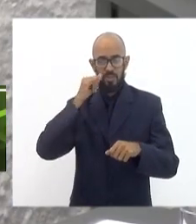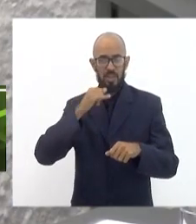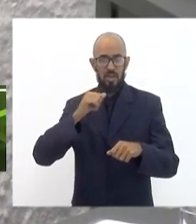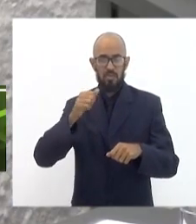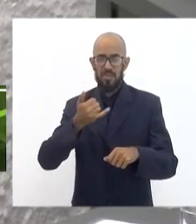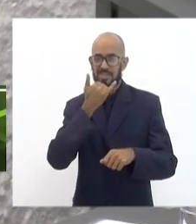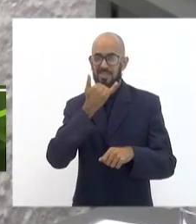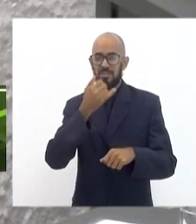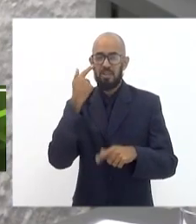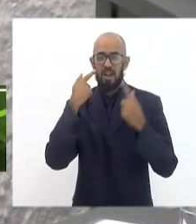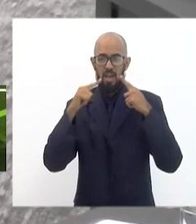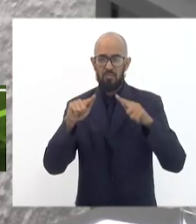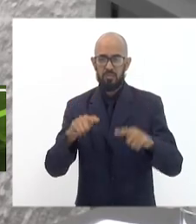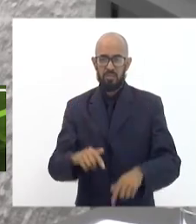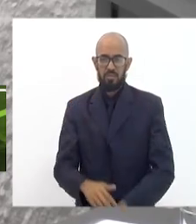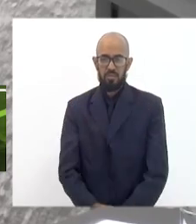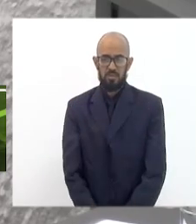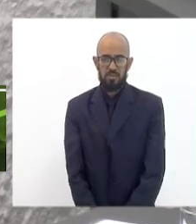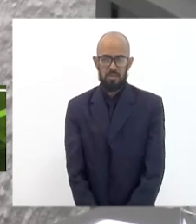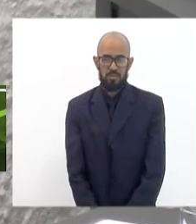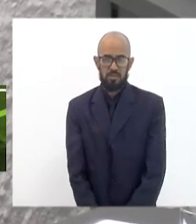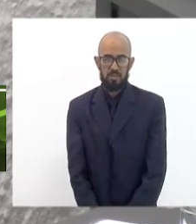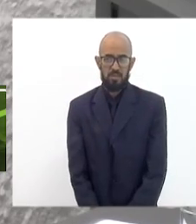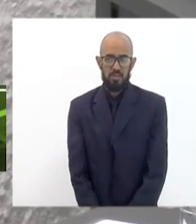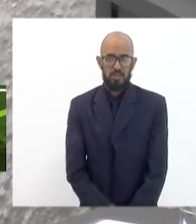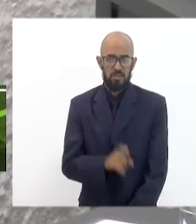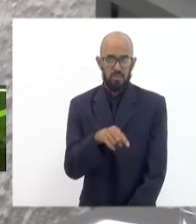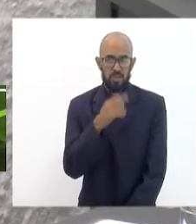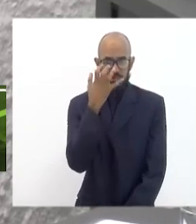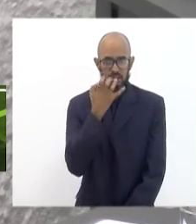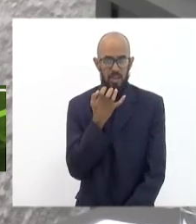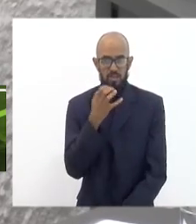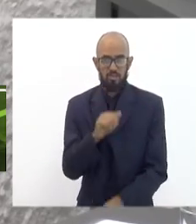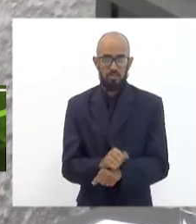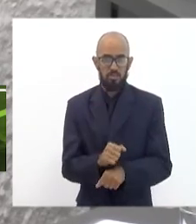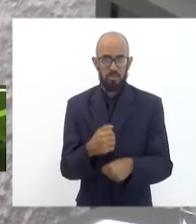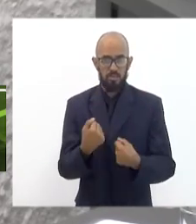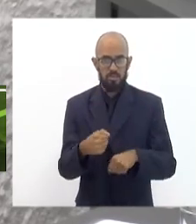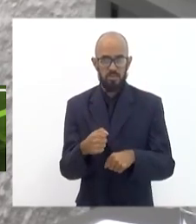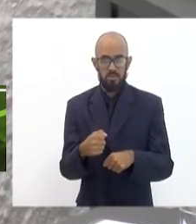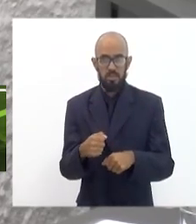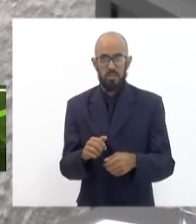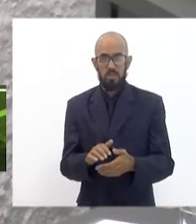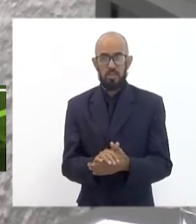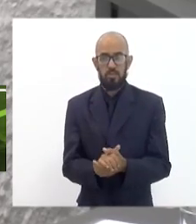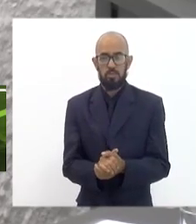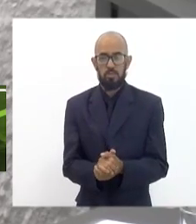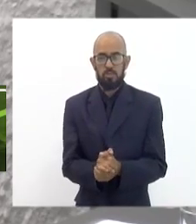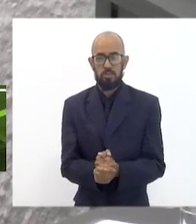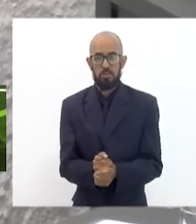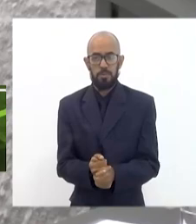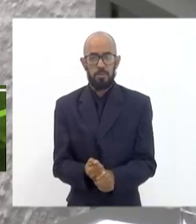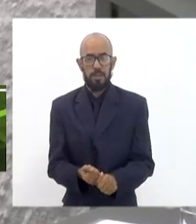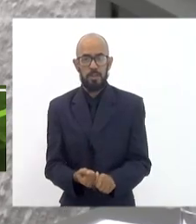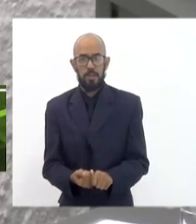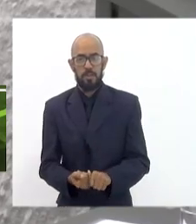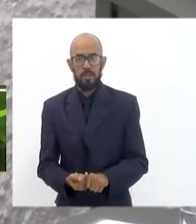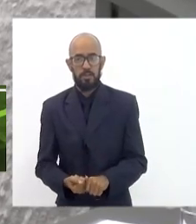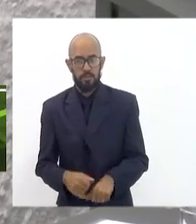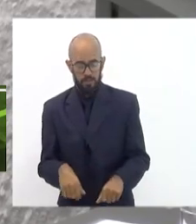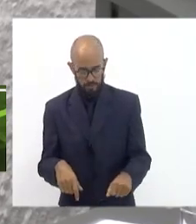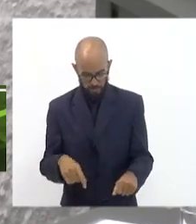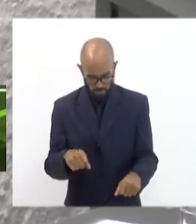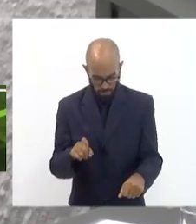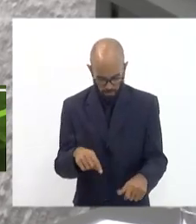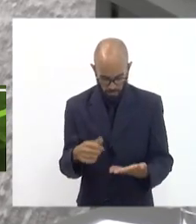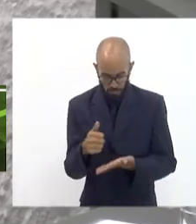catástrofe eu acho que é coisa extremamente sério então tu tem que fritar mentais isso porque os dias já passaram a gente vai fazer